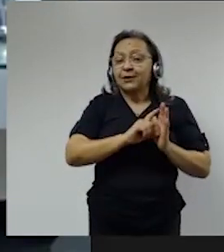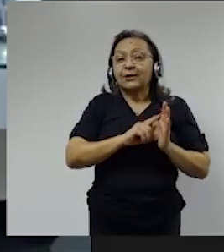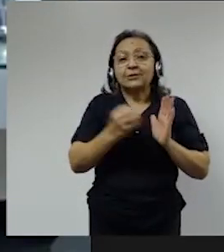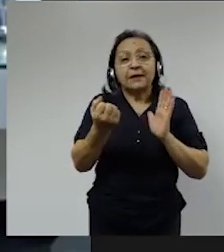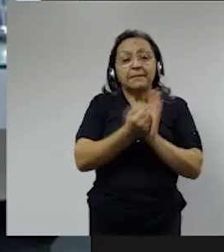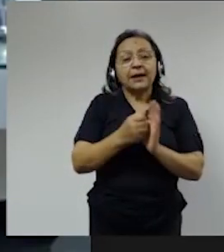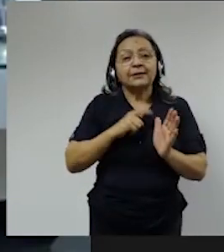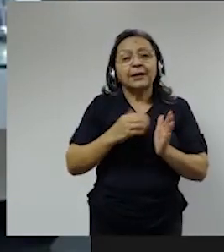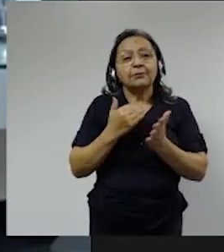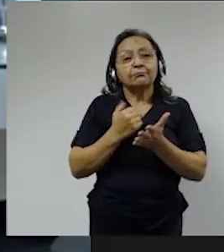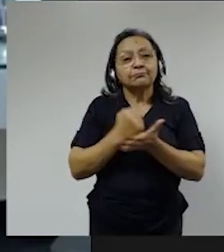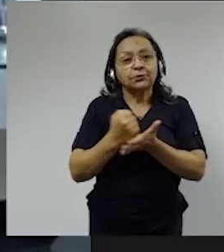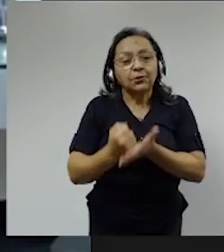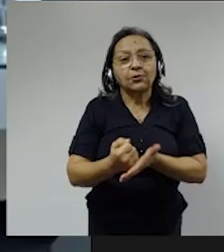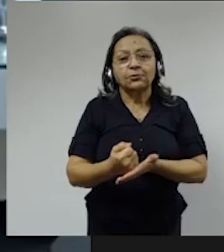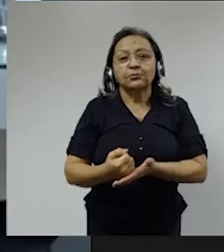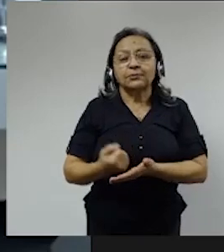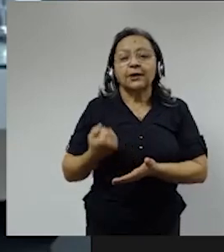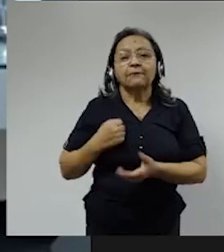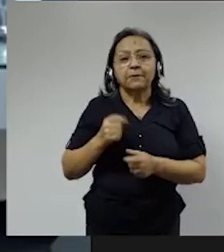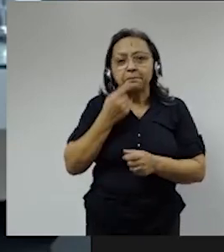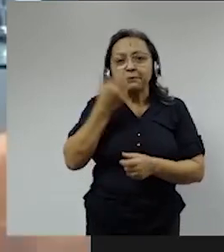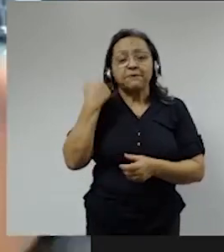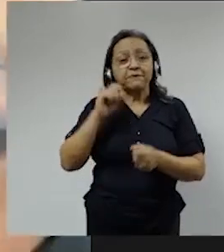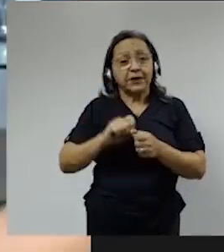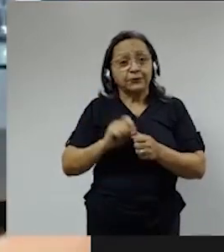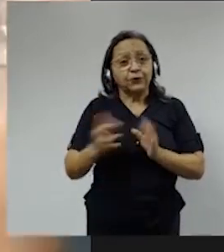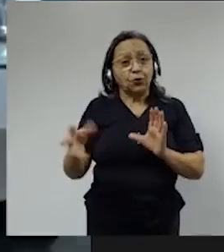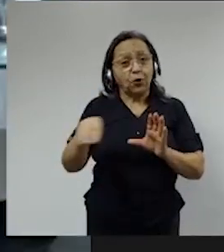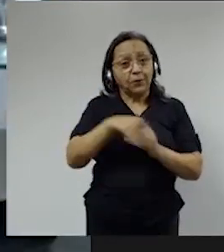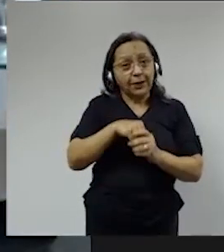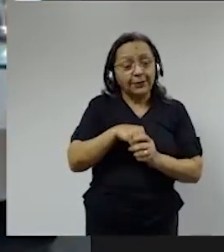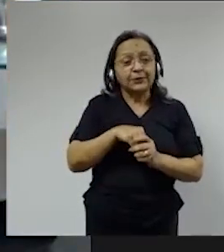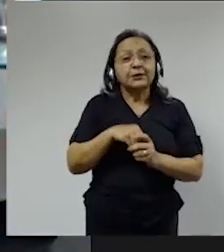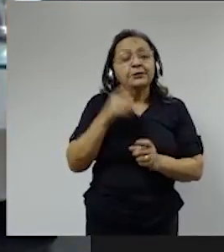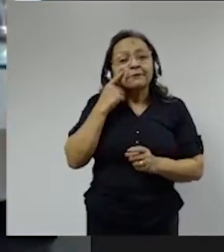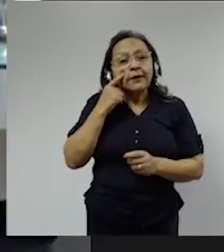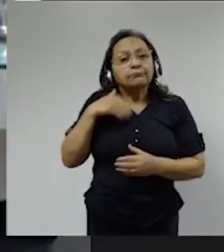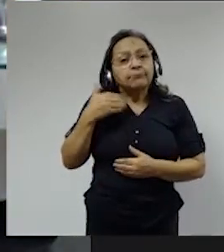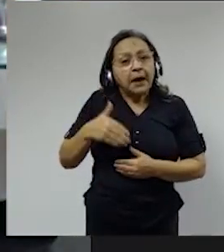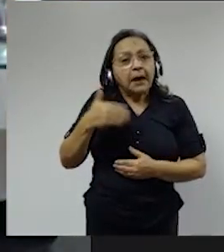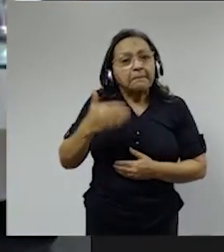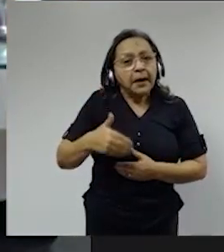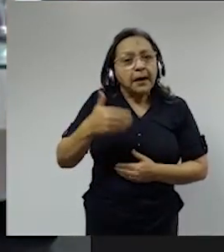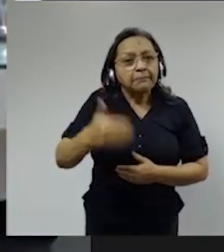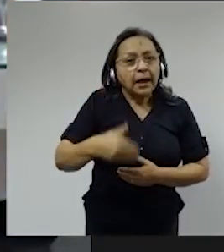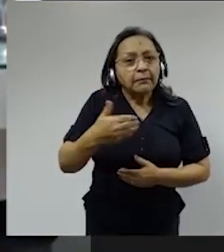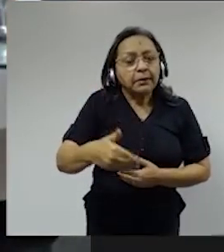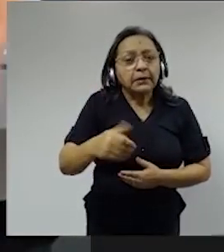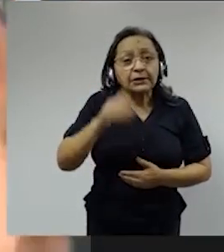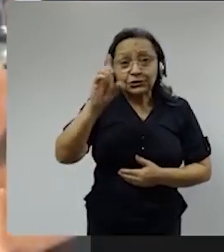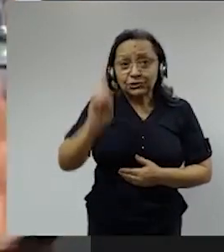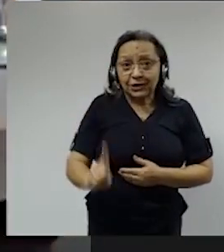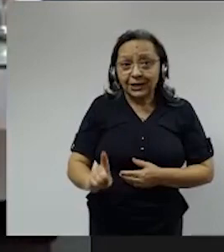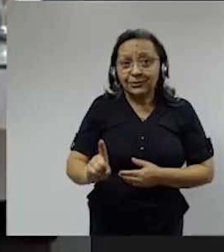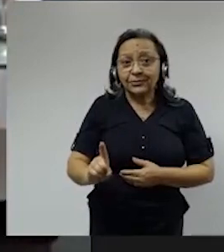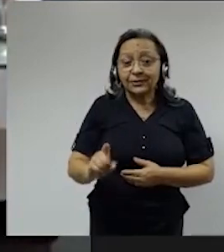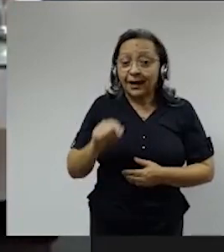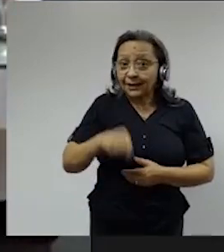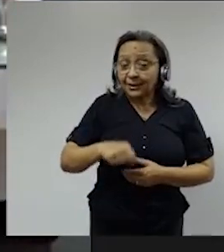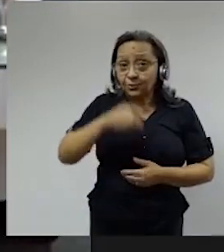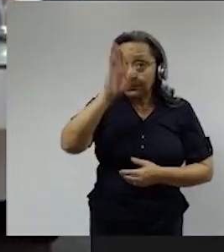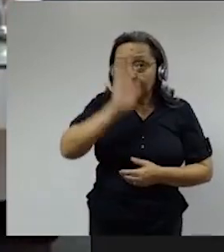tem o Protocolo de Madrid, que foi recentemente incorporado, mas a gente vê cada vez mais uma tendência de que esses direitos que reinam